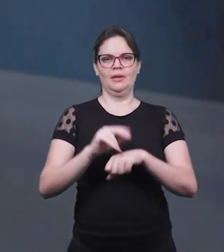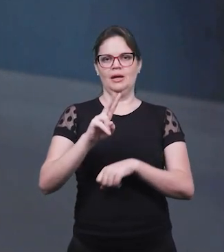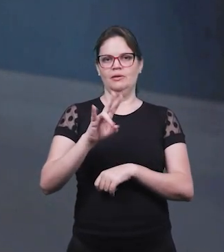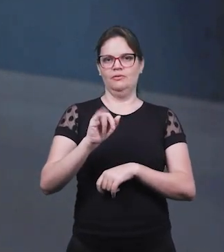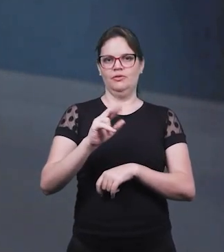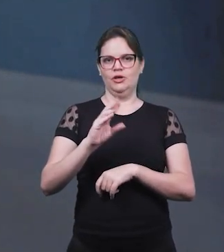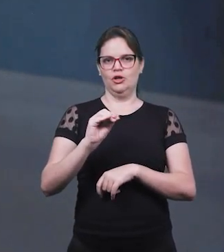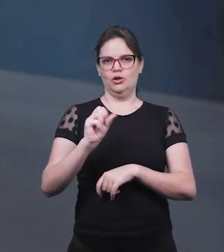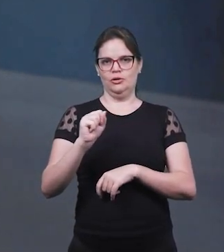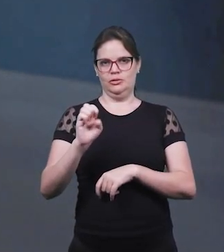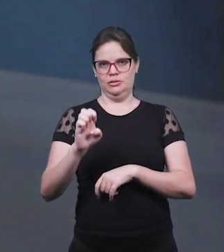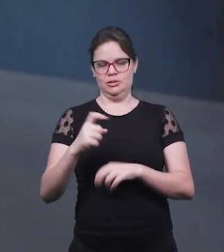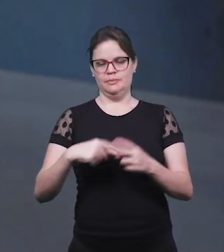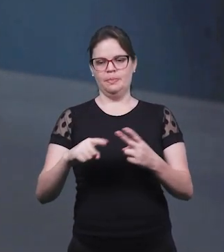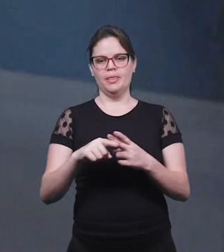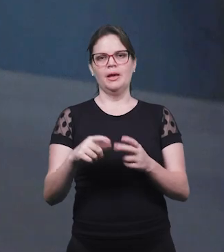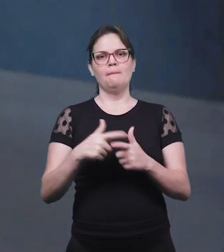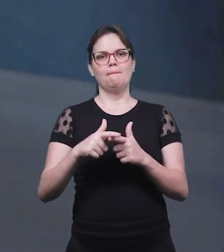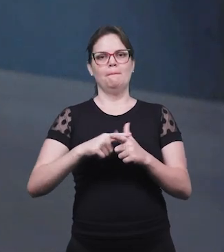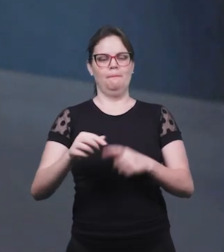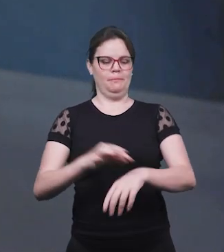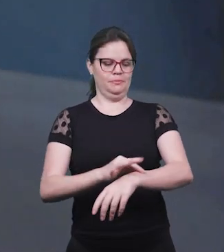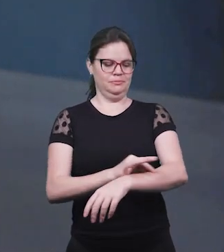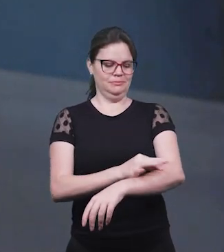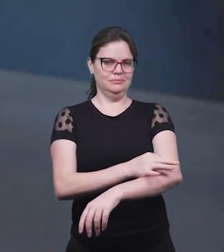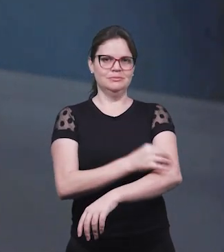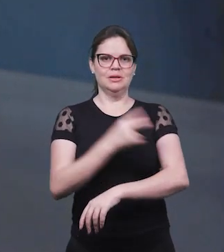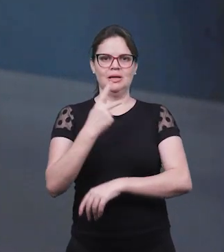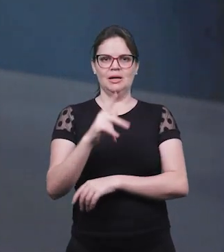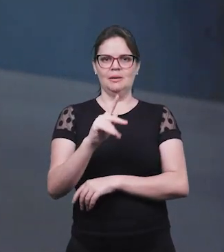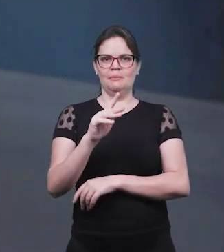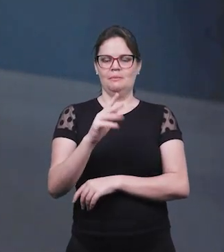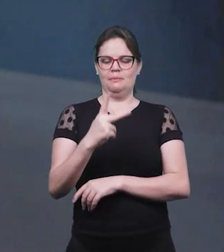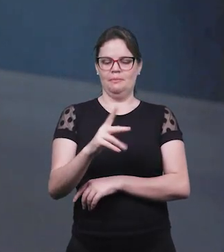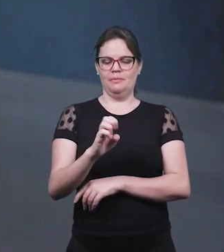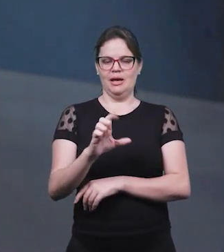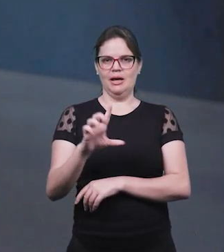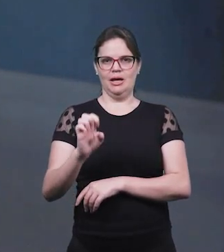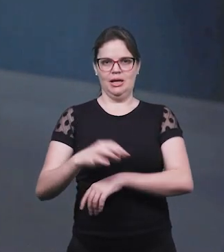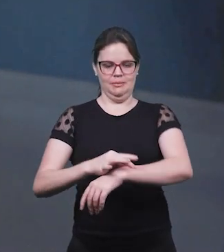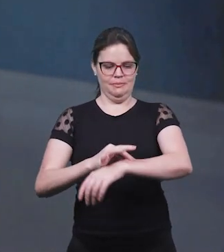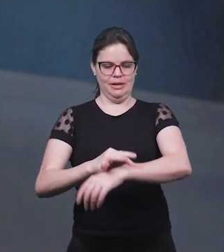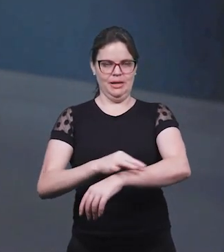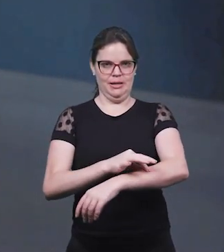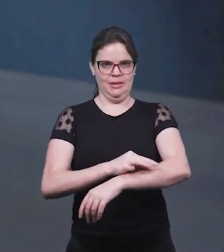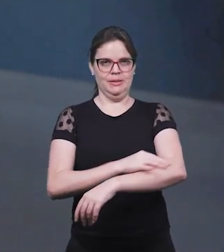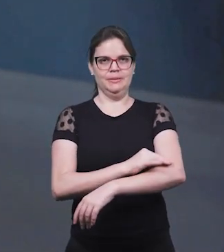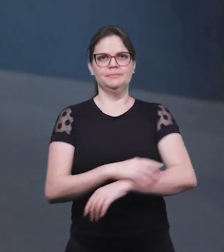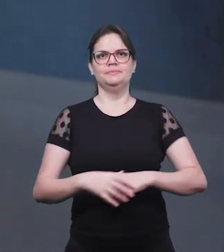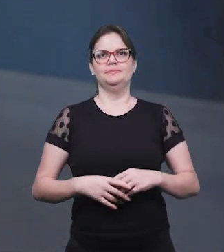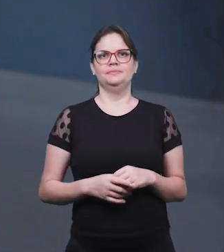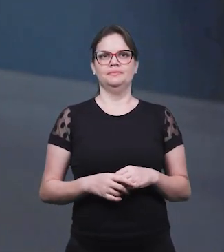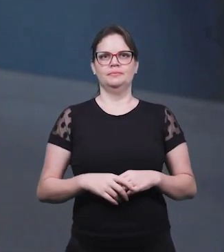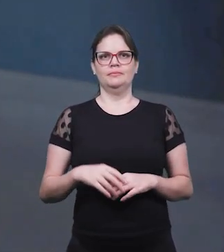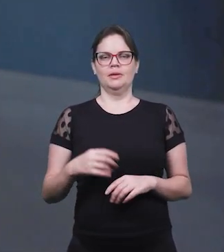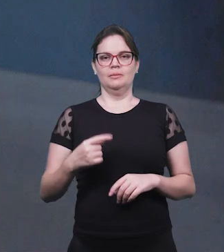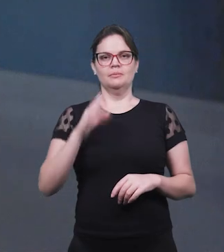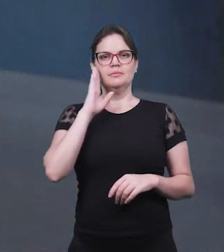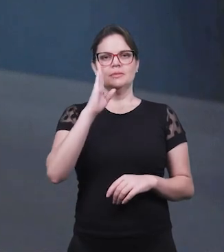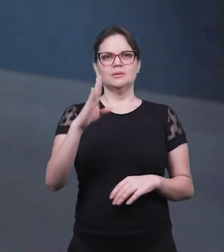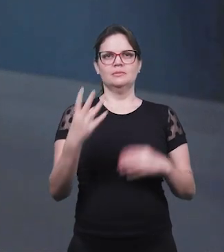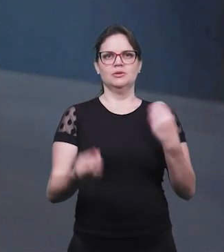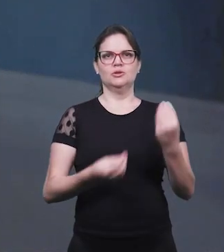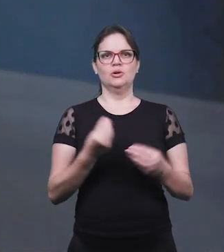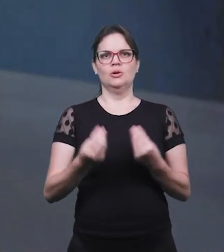viroses, problemas de pele, muitos problemas de pele, ainda mais relacionados ao manejo que é dado,